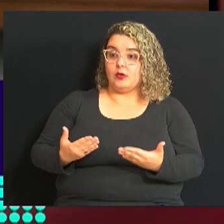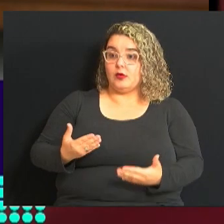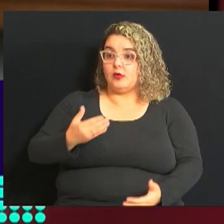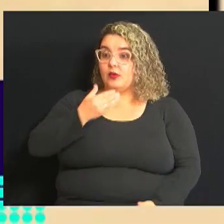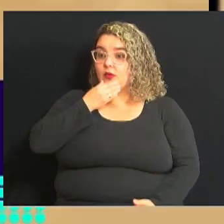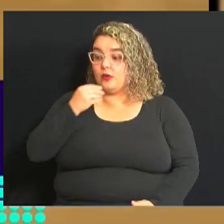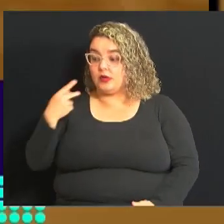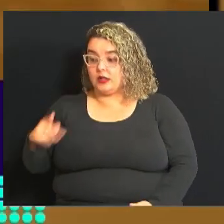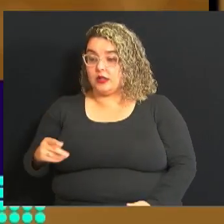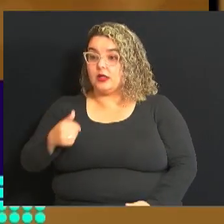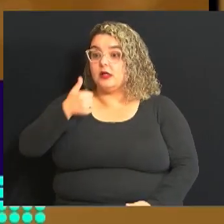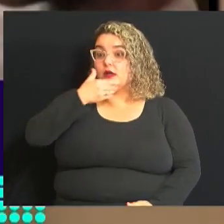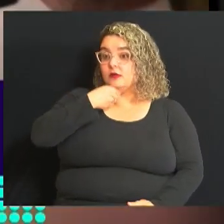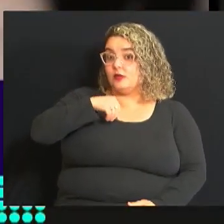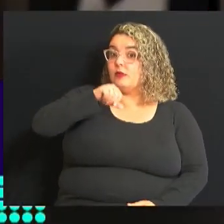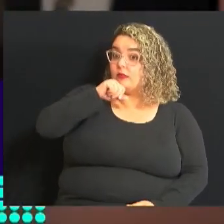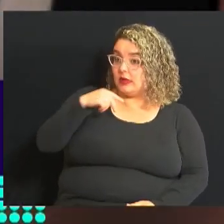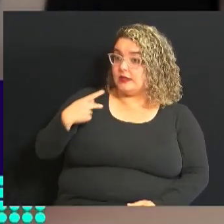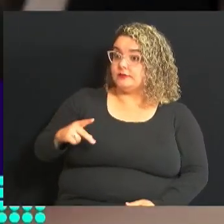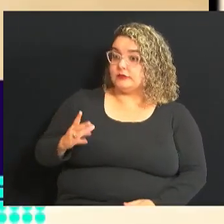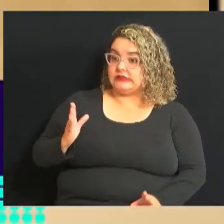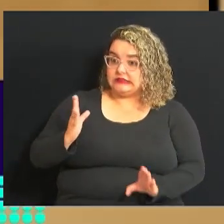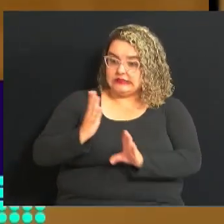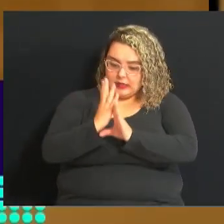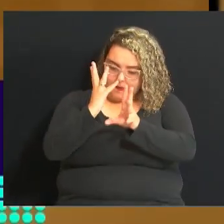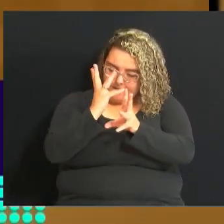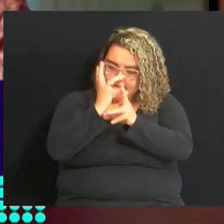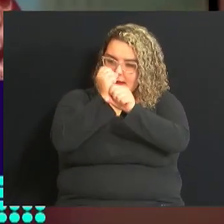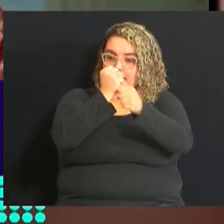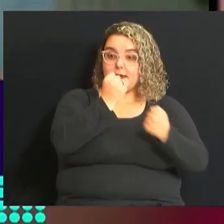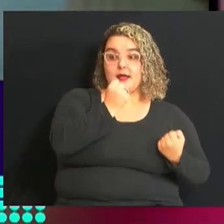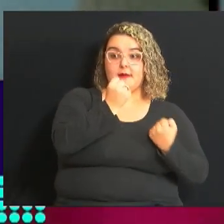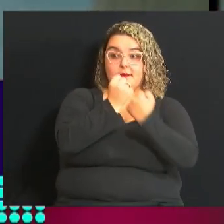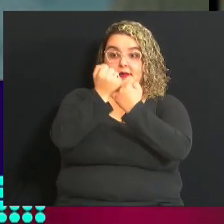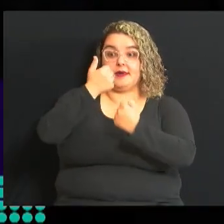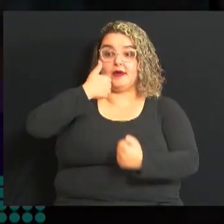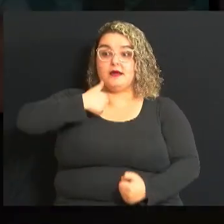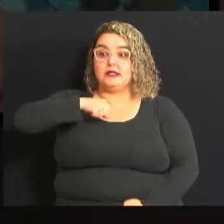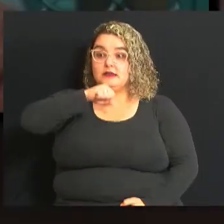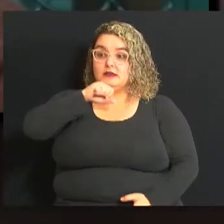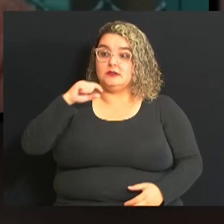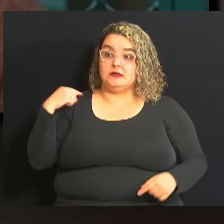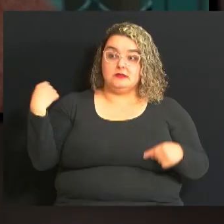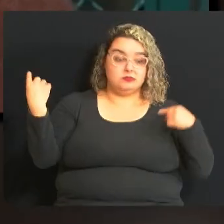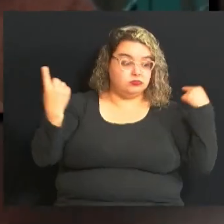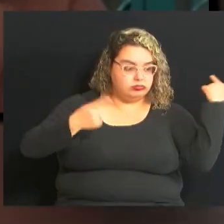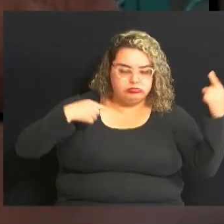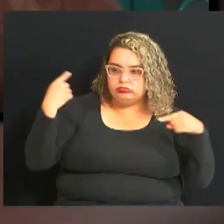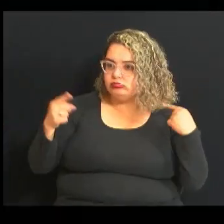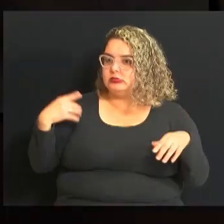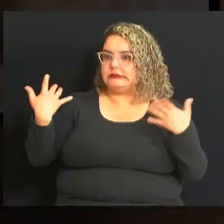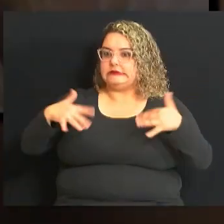vão precisar encontrar forças para apoiar a mãe mergulhada na loucura.